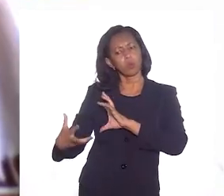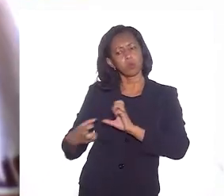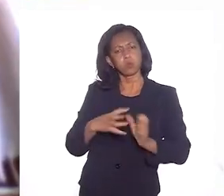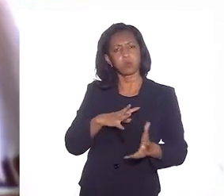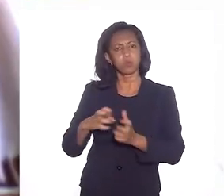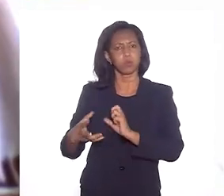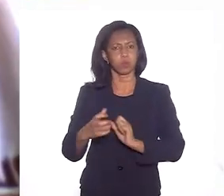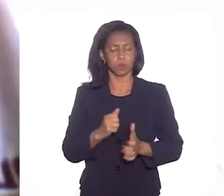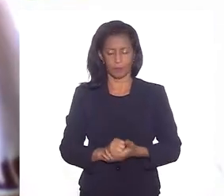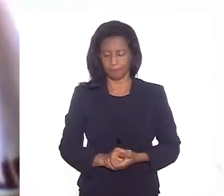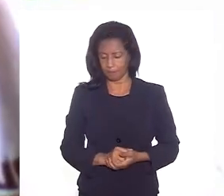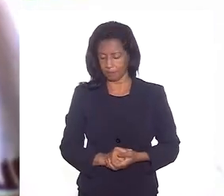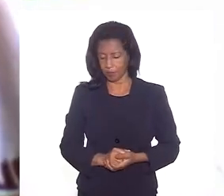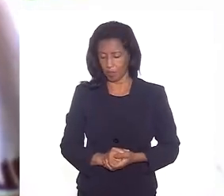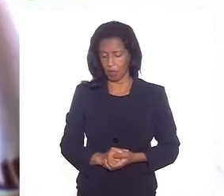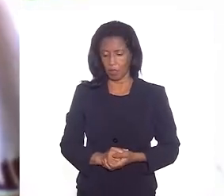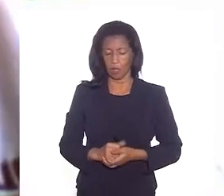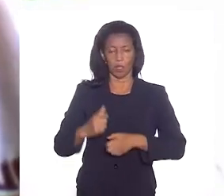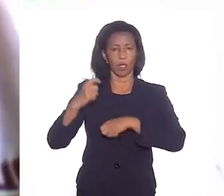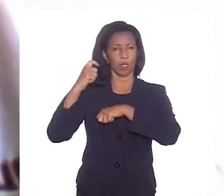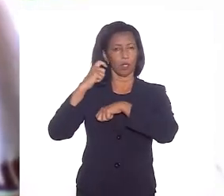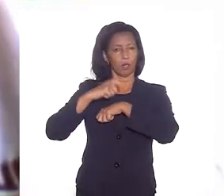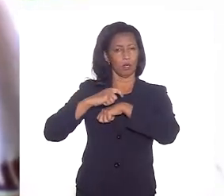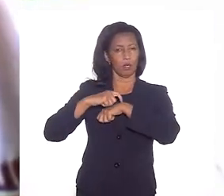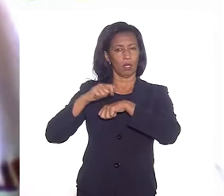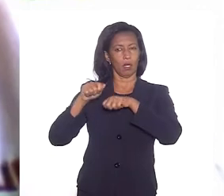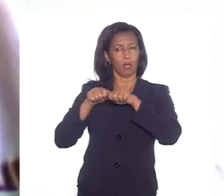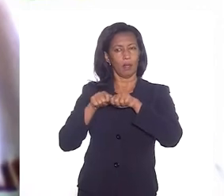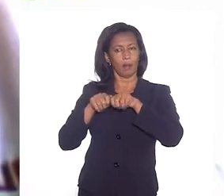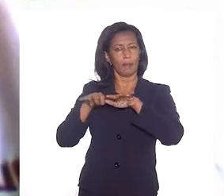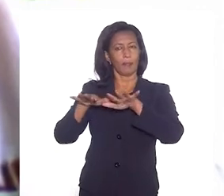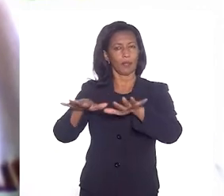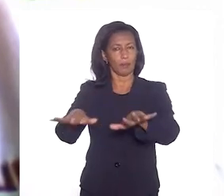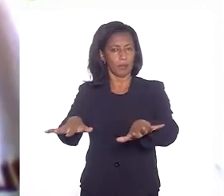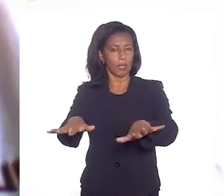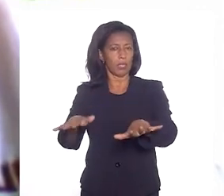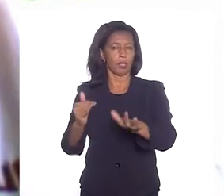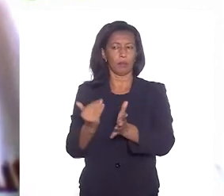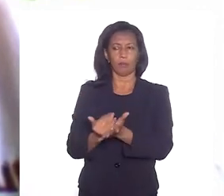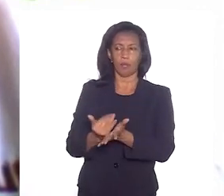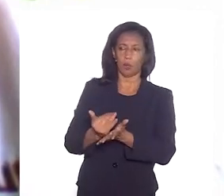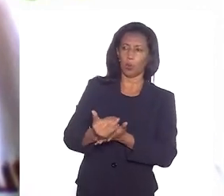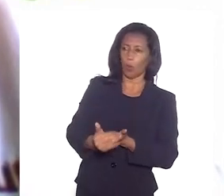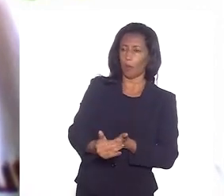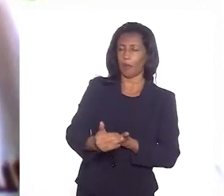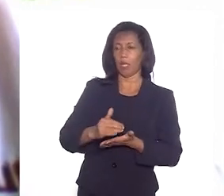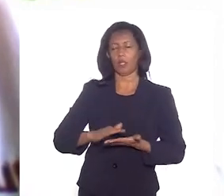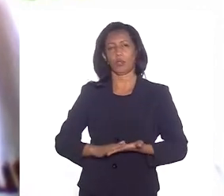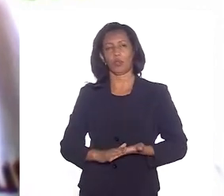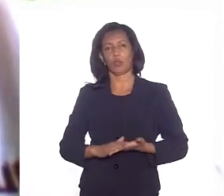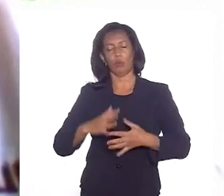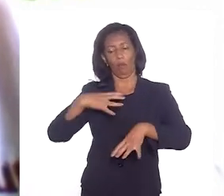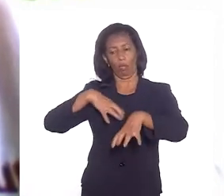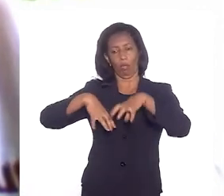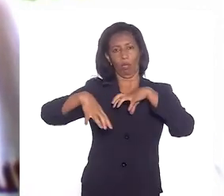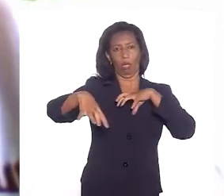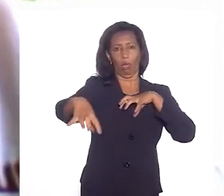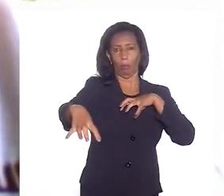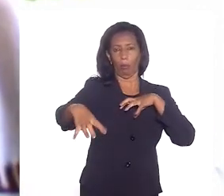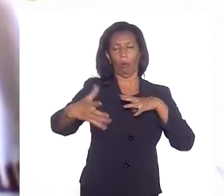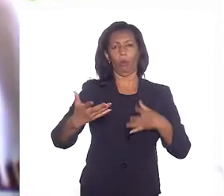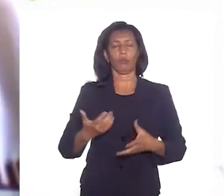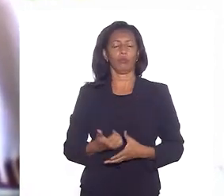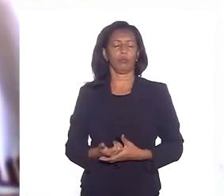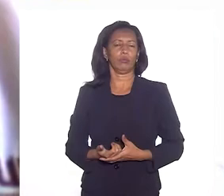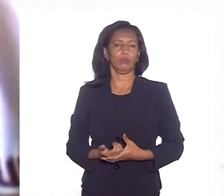Então, justamente, durante a pandemia, né, bem no início dela, no final de 2019,